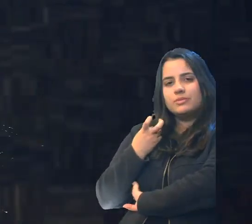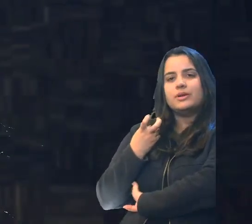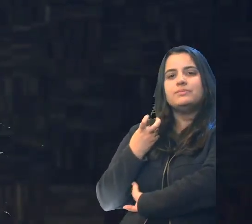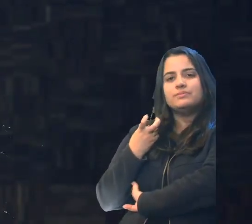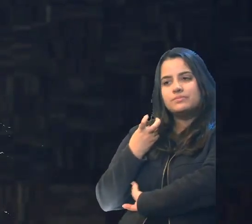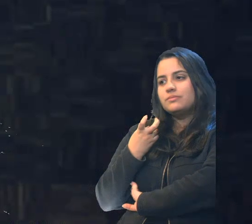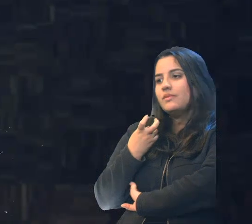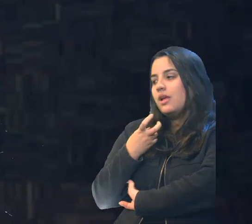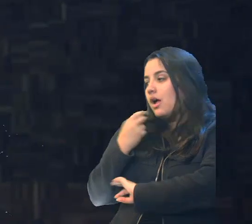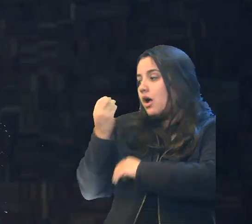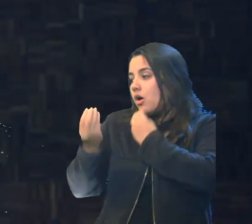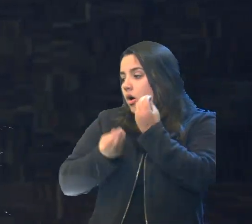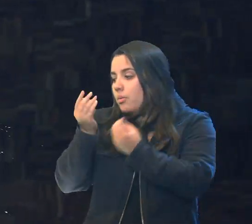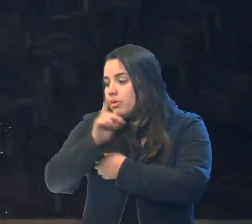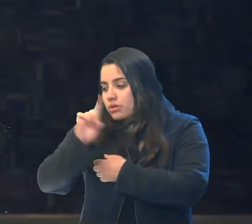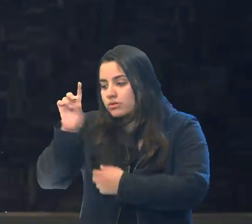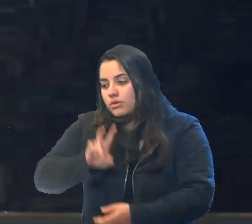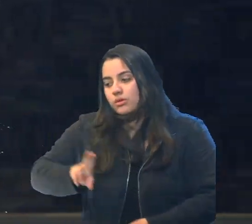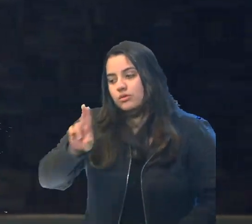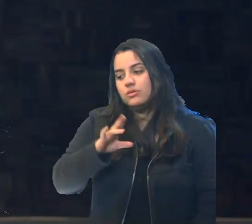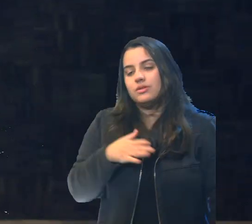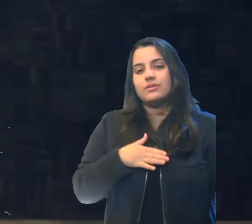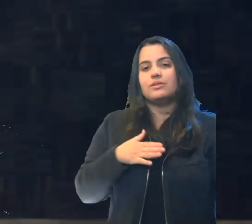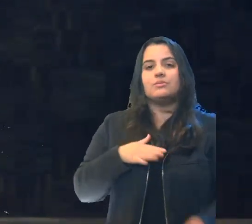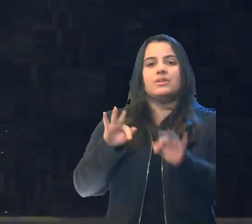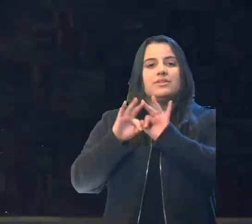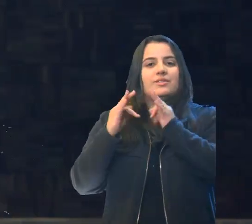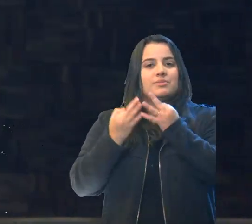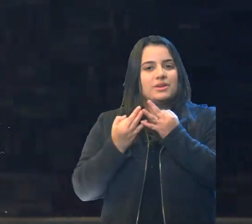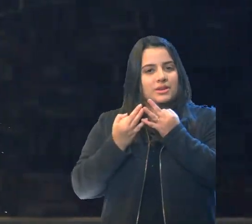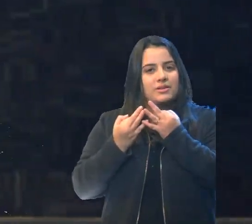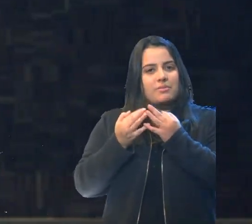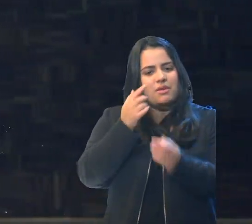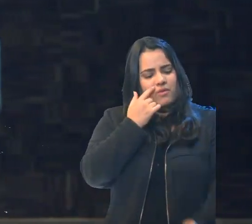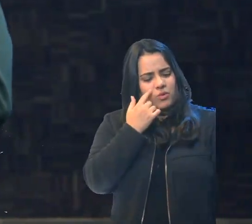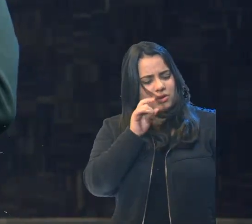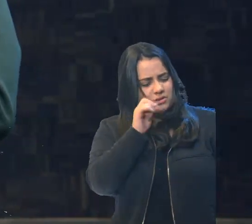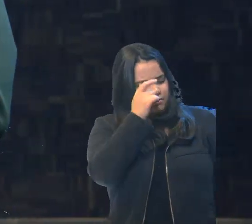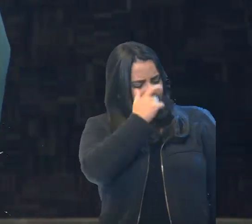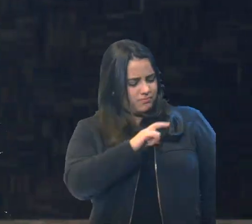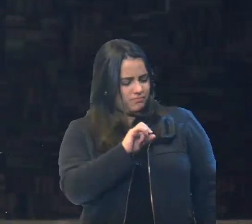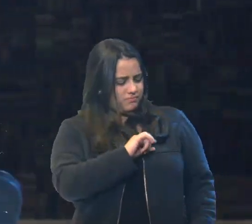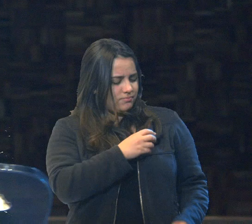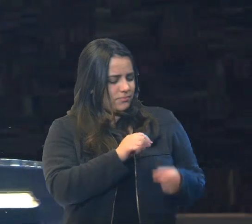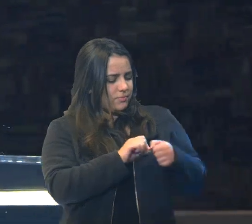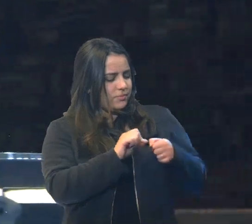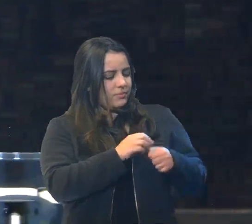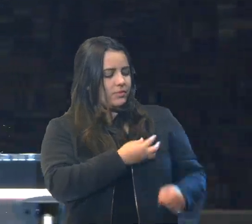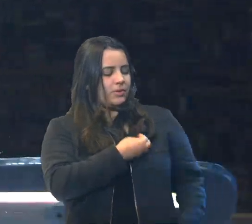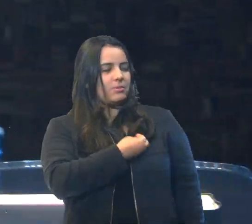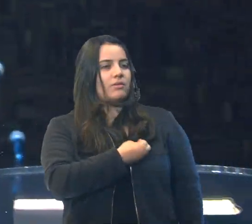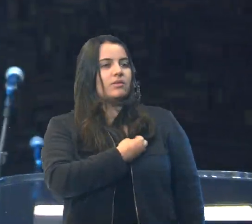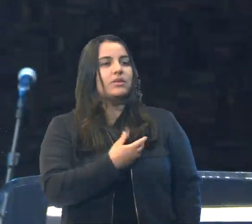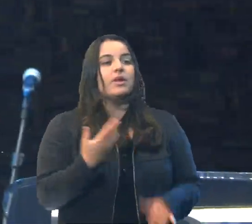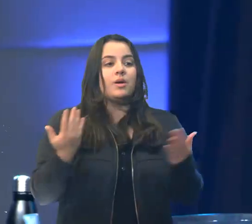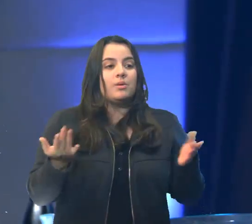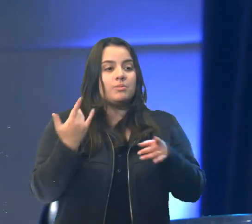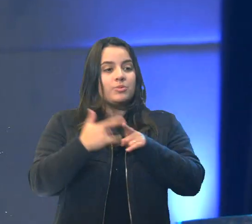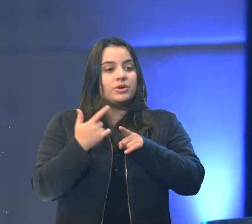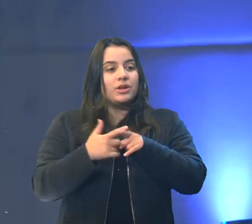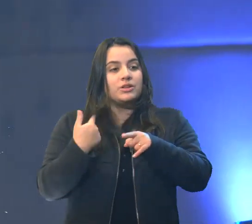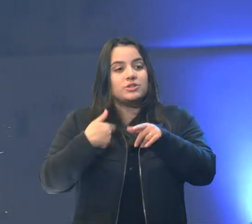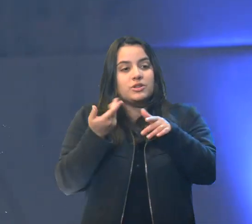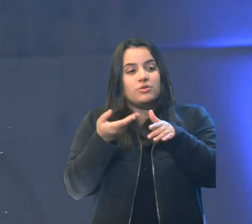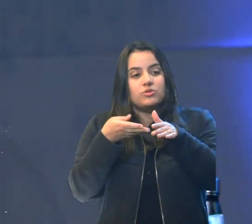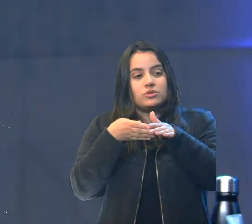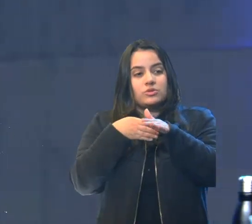minha família para fazer na minha vida. Para ver o que eu estou fazendo com a minha vida. Porque a gente está acostumado com uma vida muito